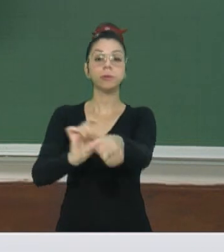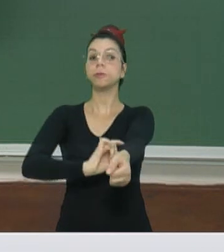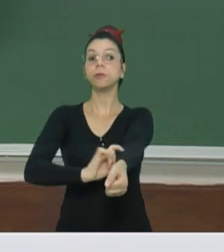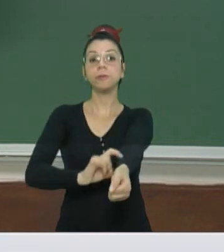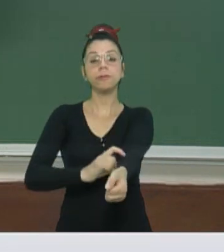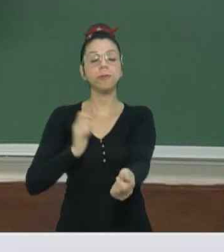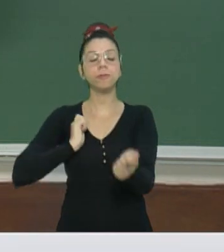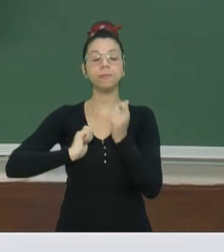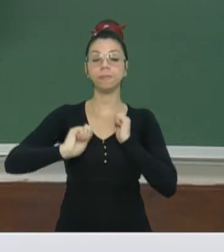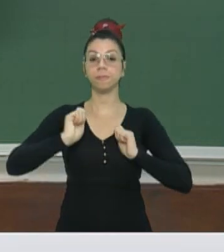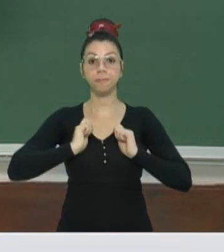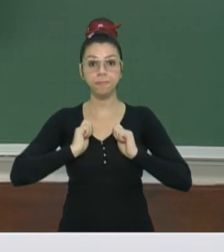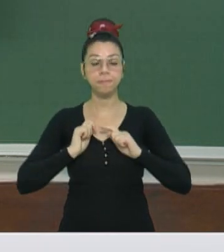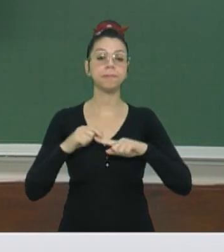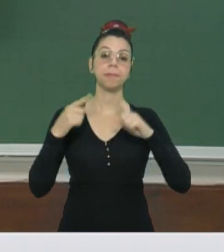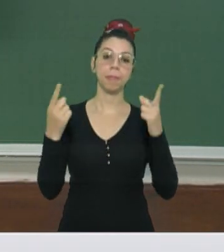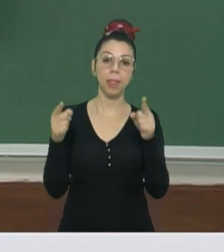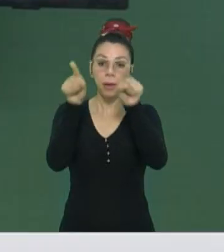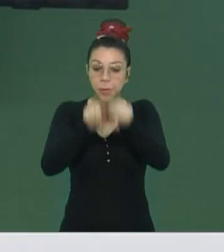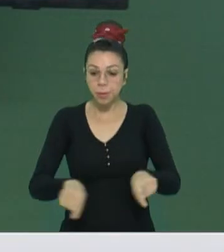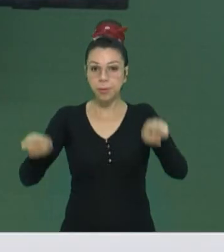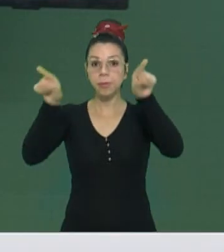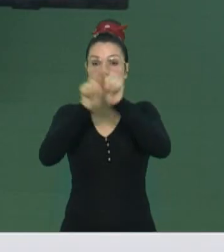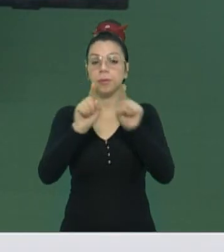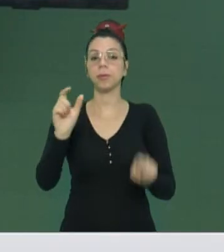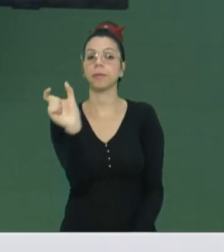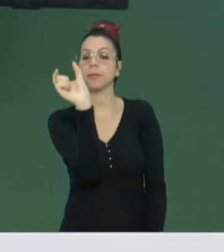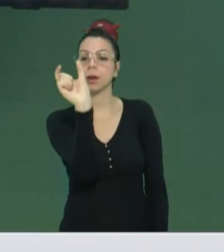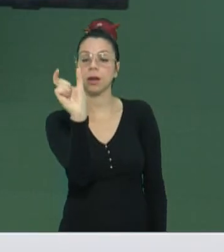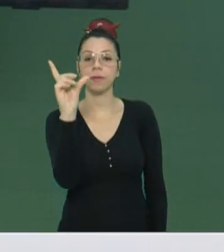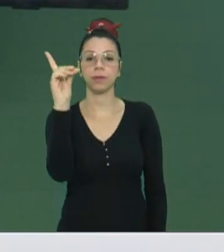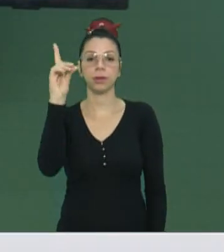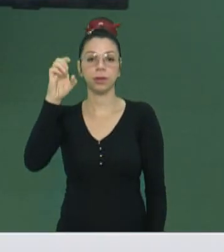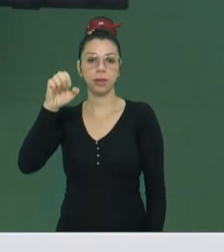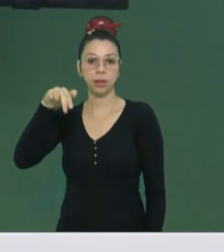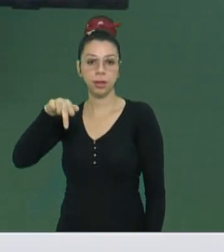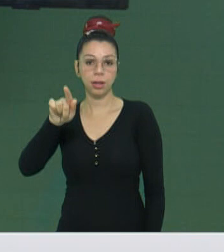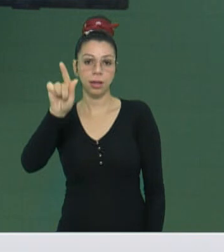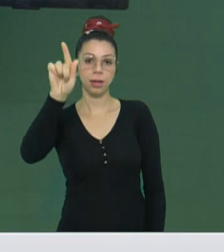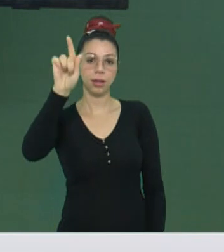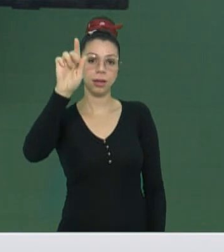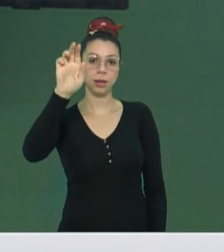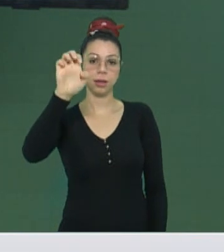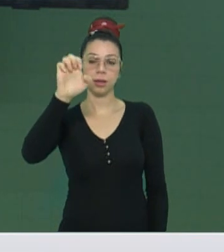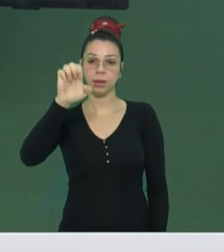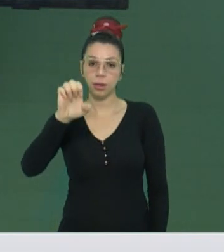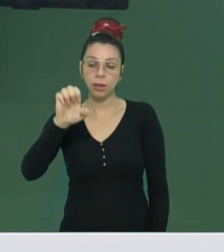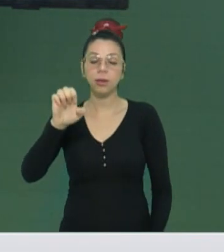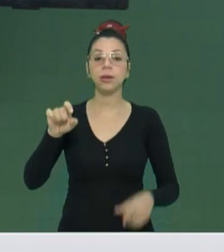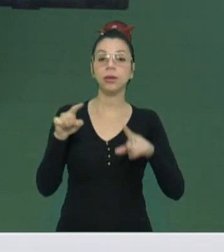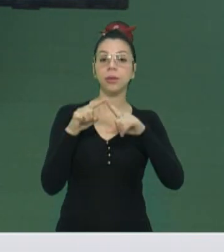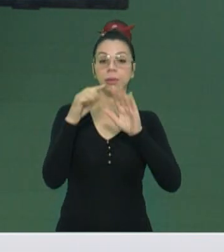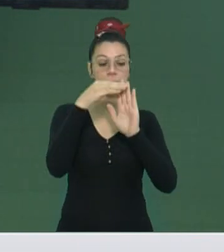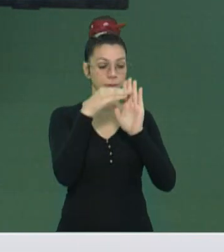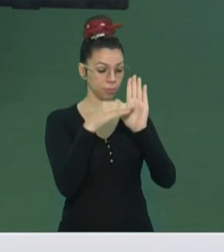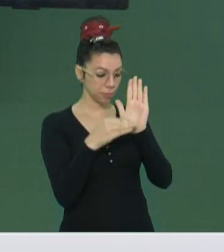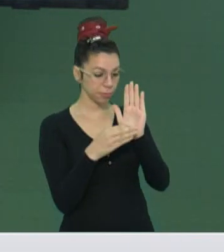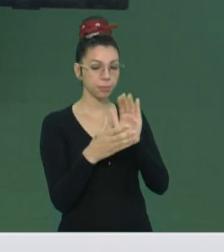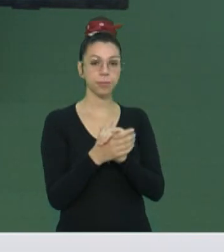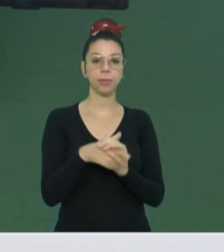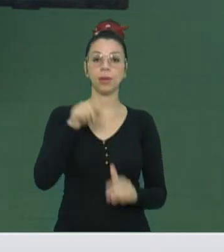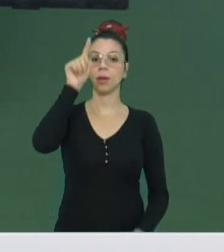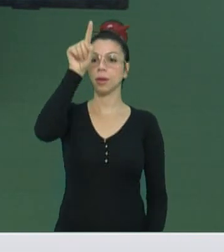irritação, né? Então, a repetição da palavra dengue é um elemento, os pontos de exclamação, outro